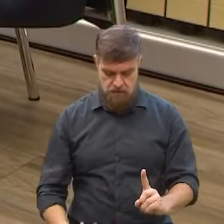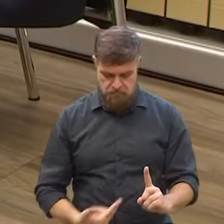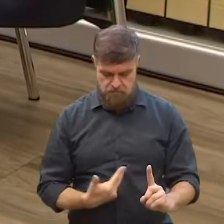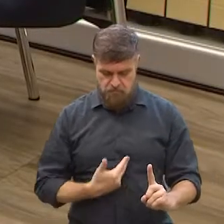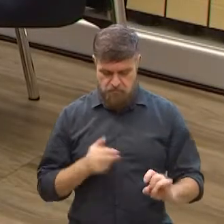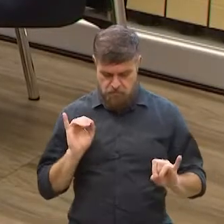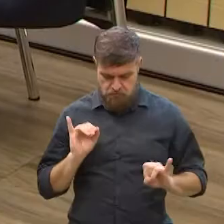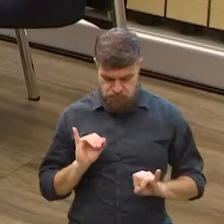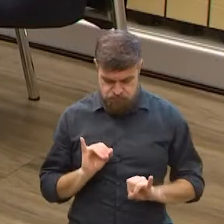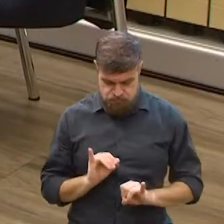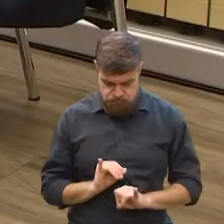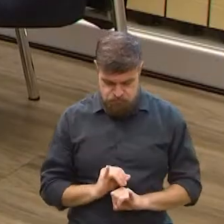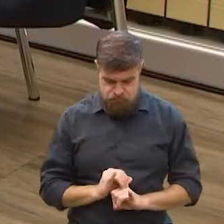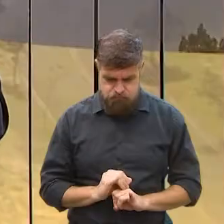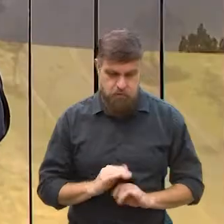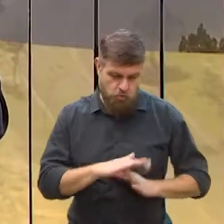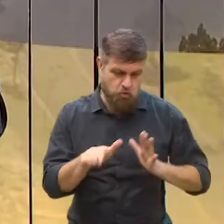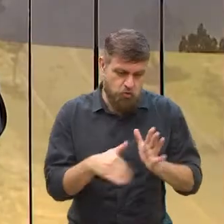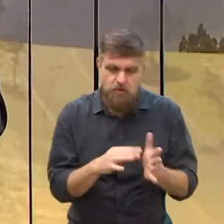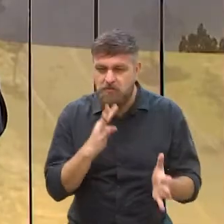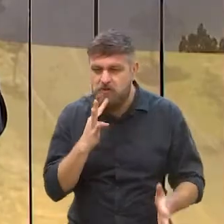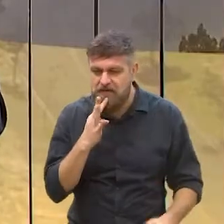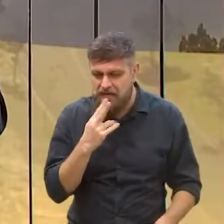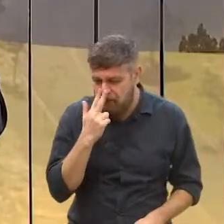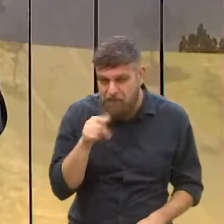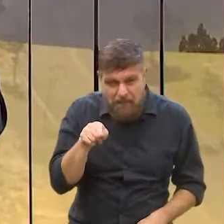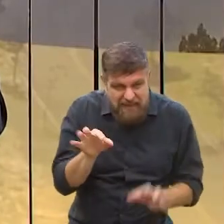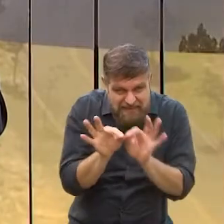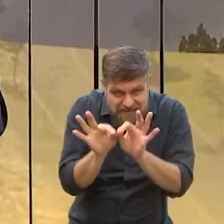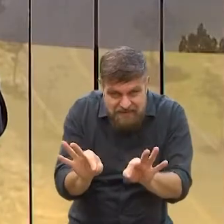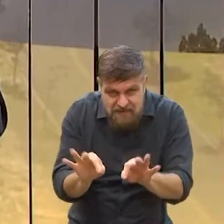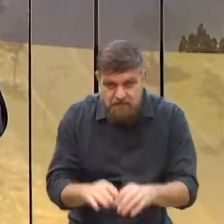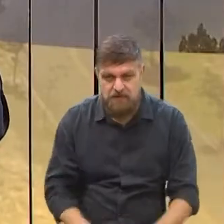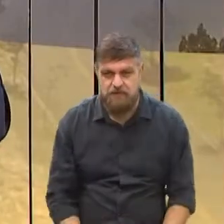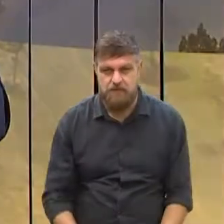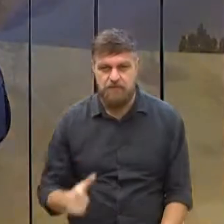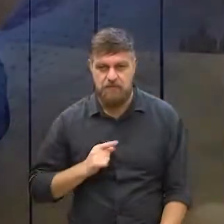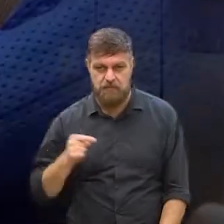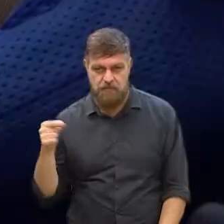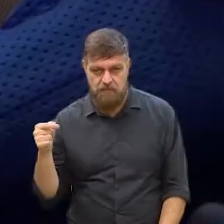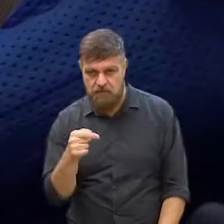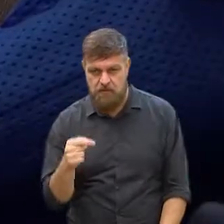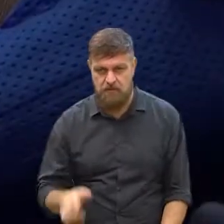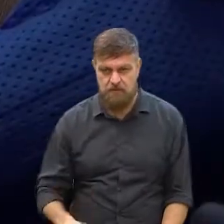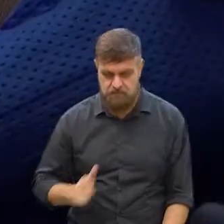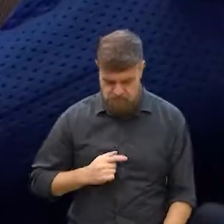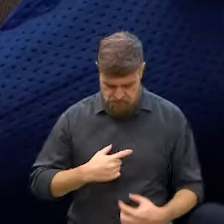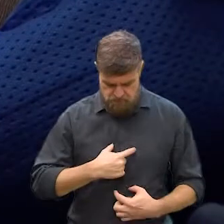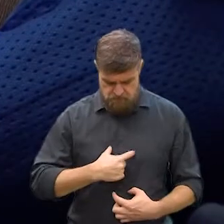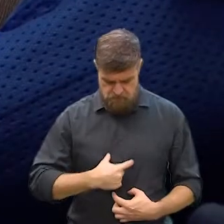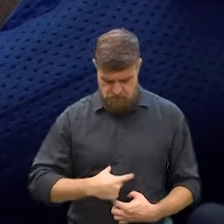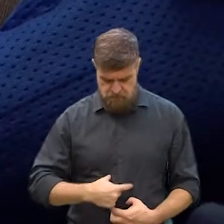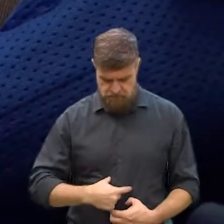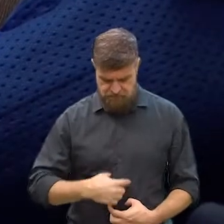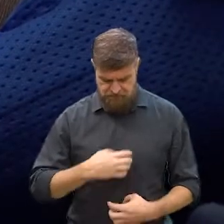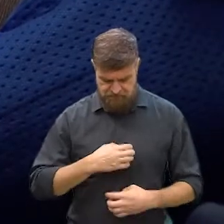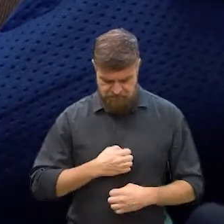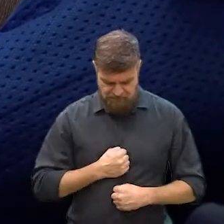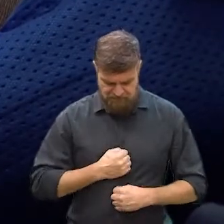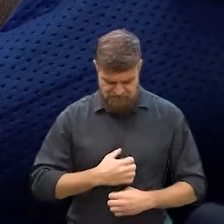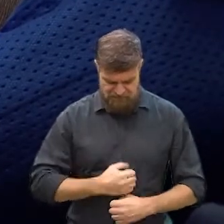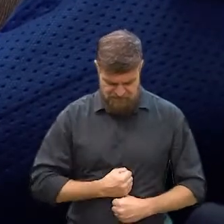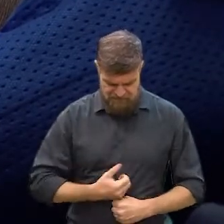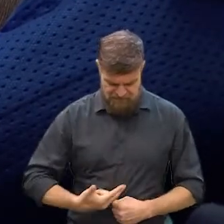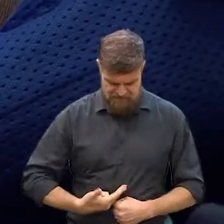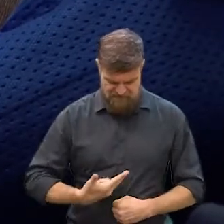e tal. Entende-se que é mais simples. A cirurgia da obesidade é uma cirurgia de estômago, do intestino, com emendas. Antigamente, quando